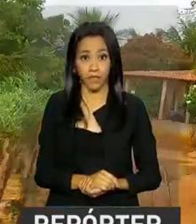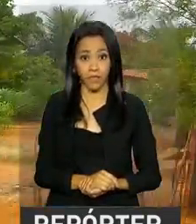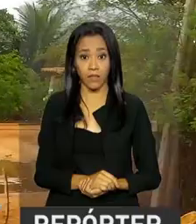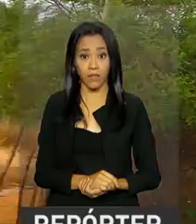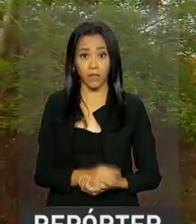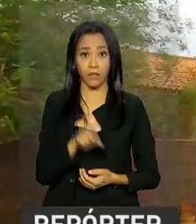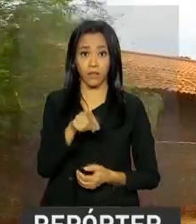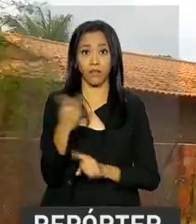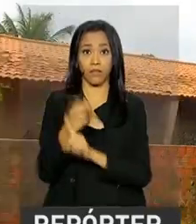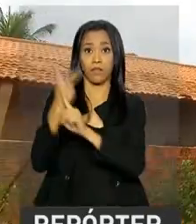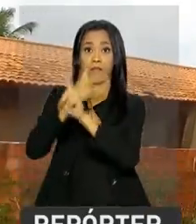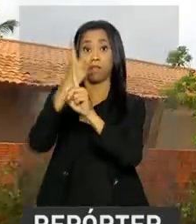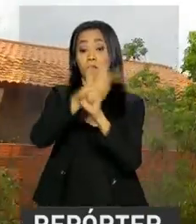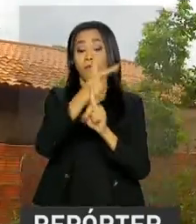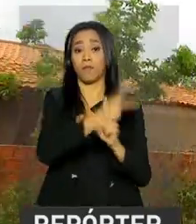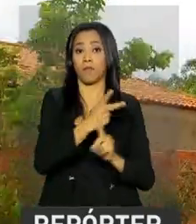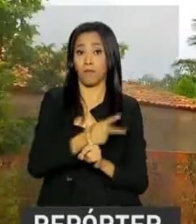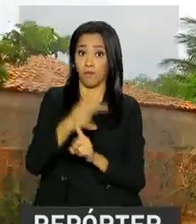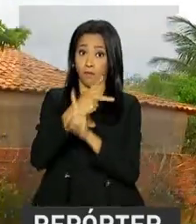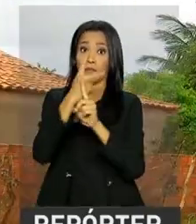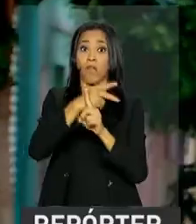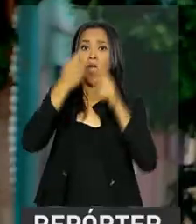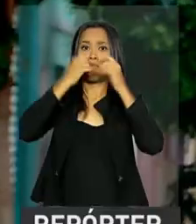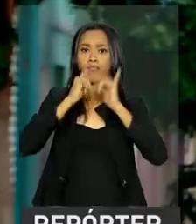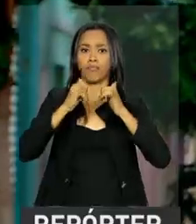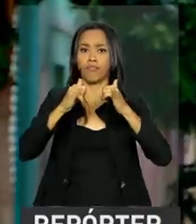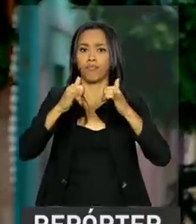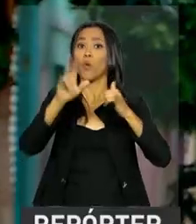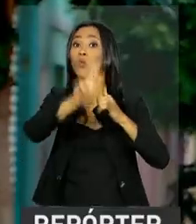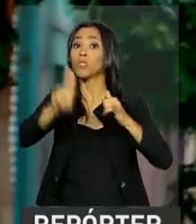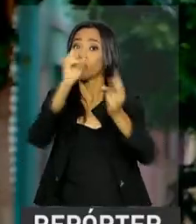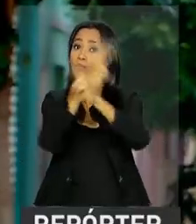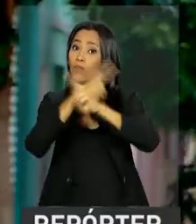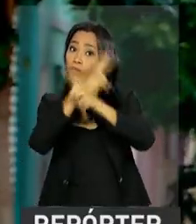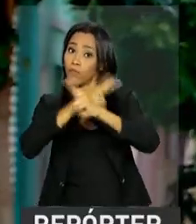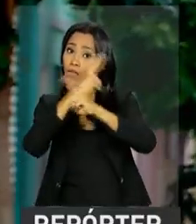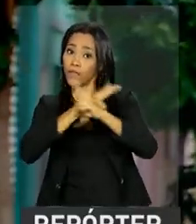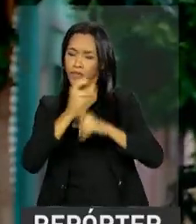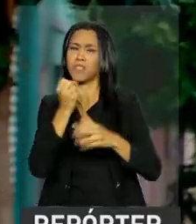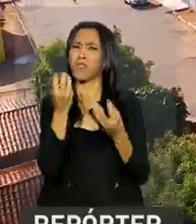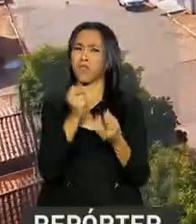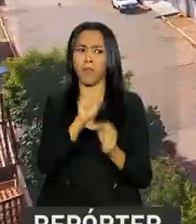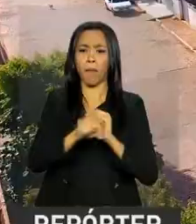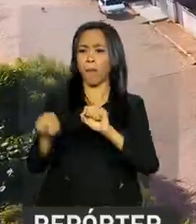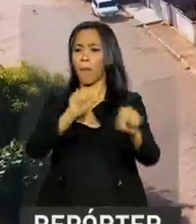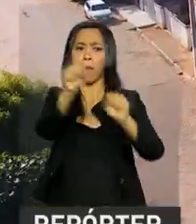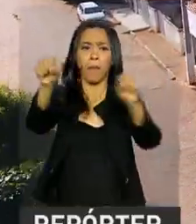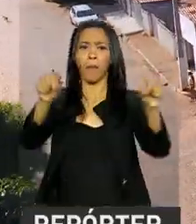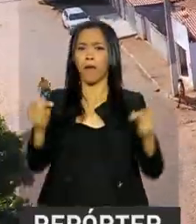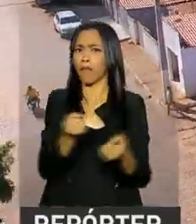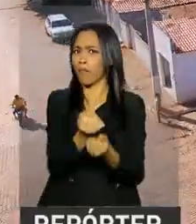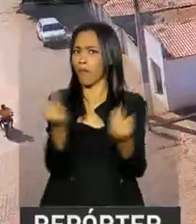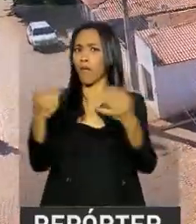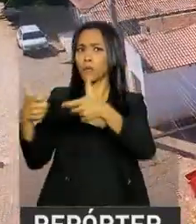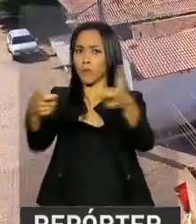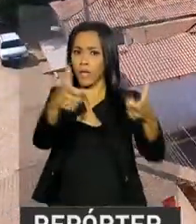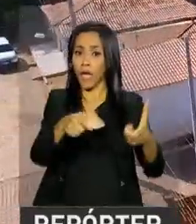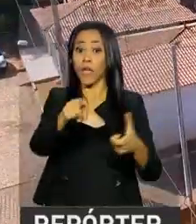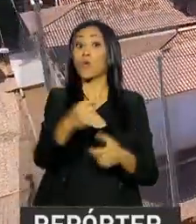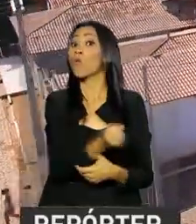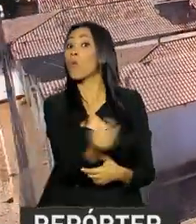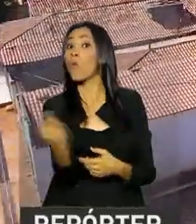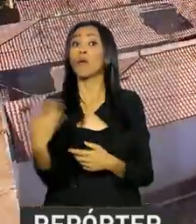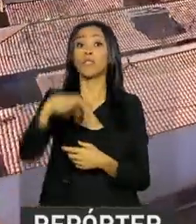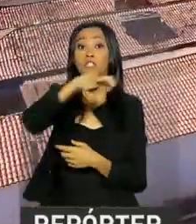Os aerogeradores, que produzem energia elétrica a partir da força do vento, estão por toda parte. São cerca de 900 torres